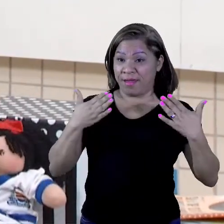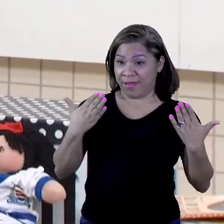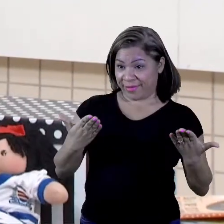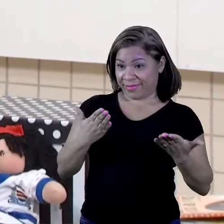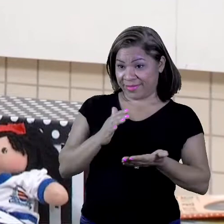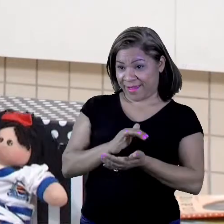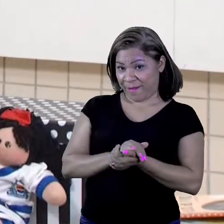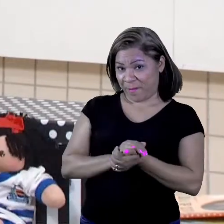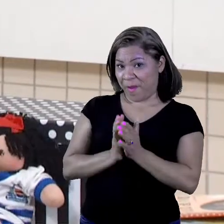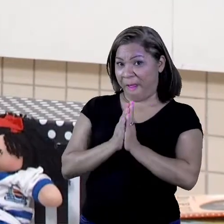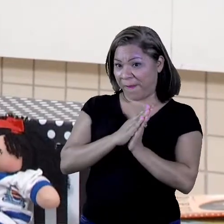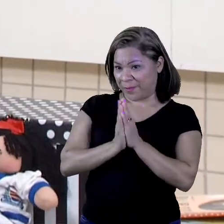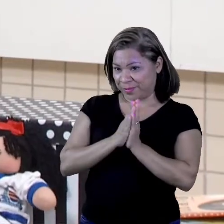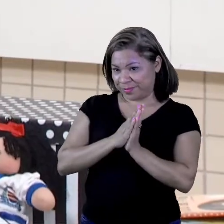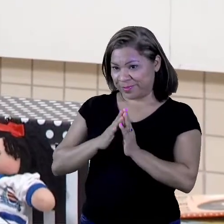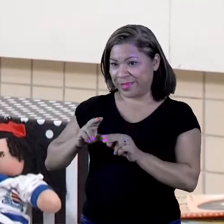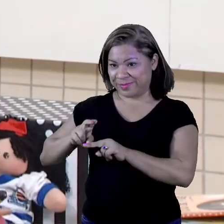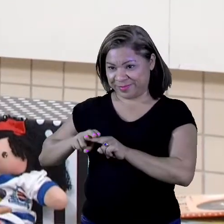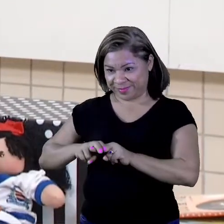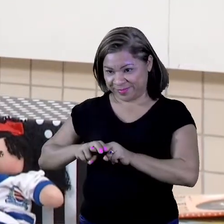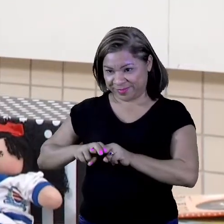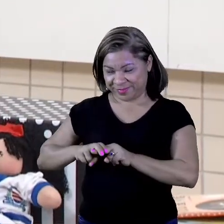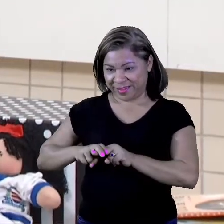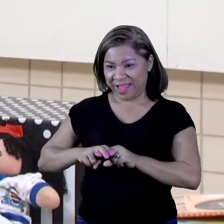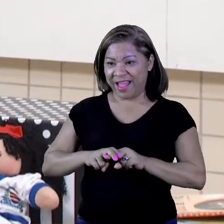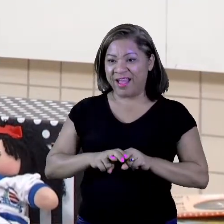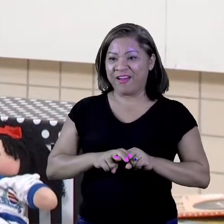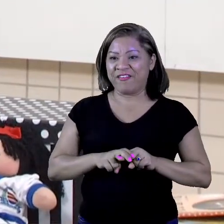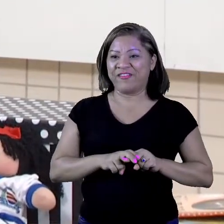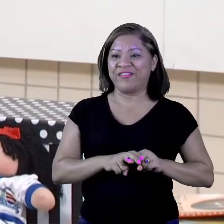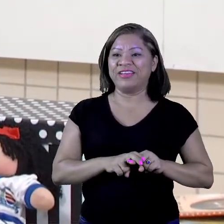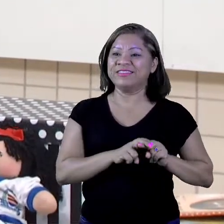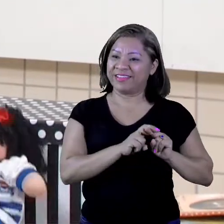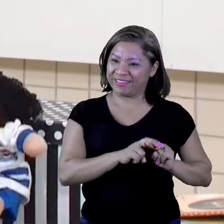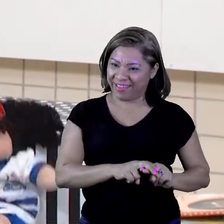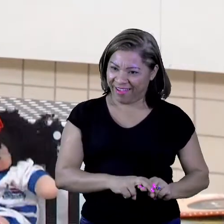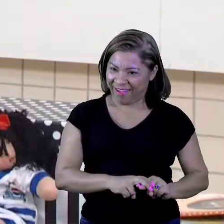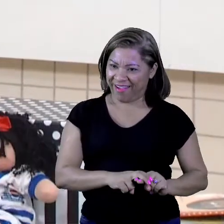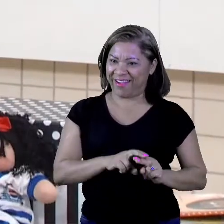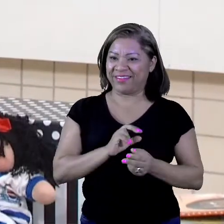vai sentando por aqui, né, Francisquinha?